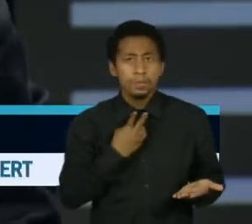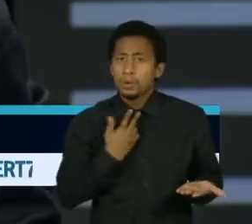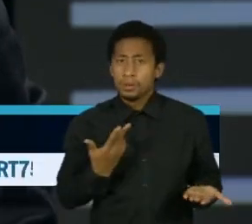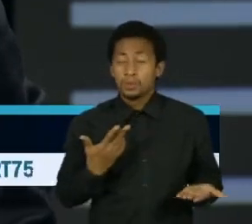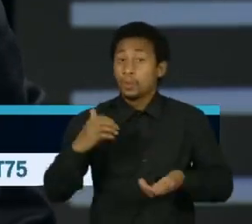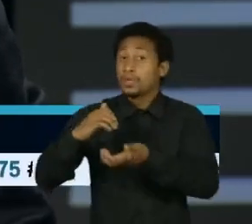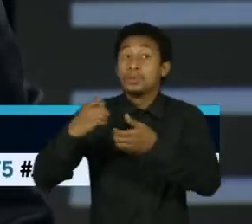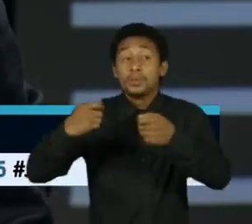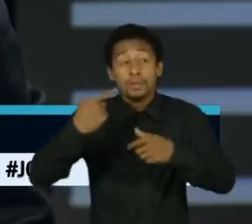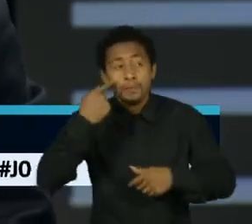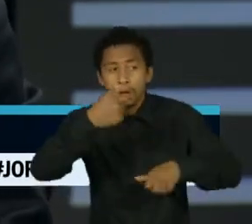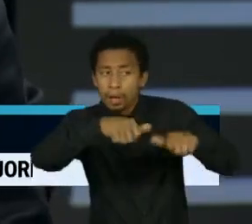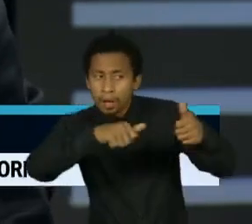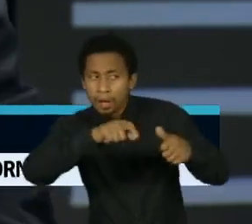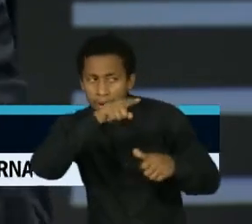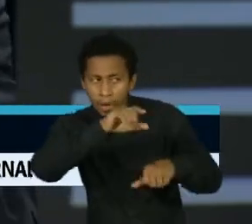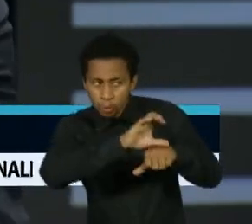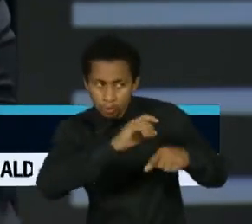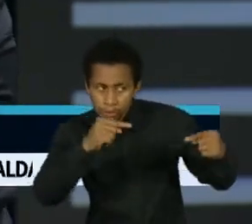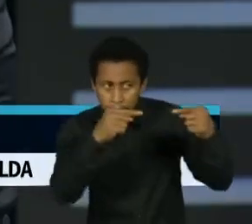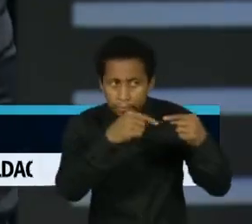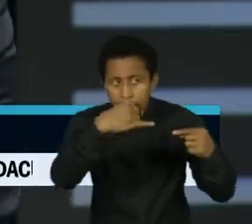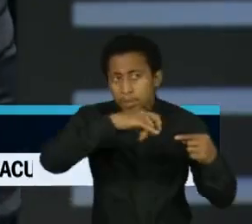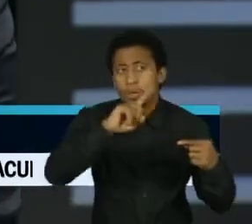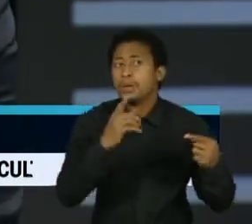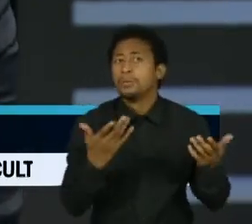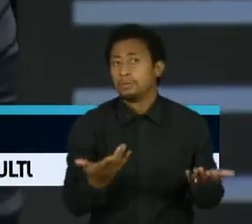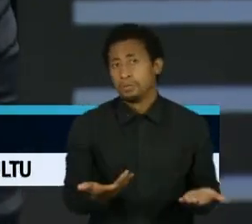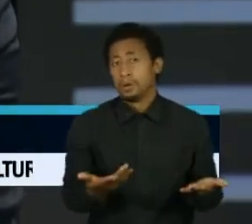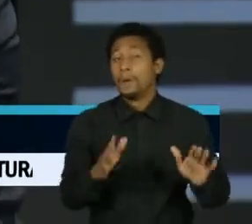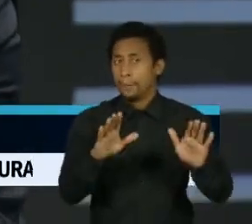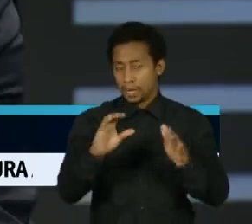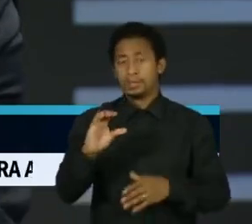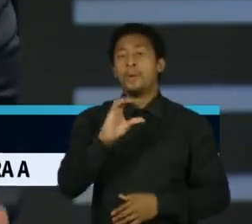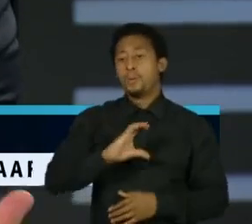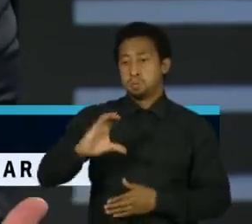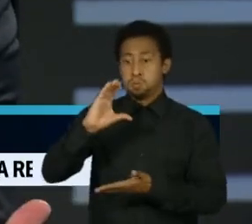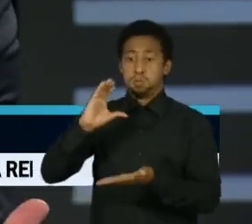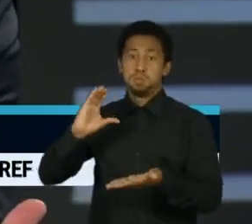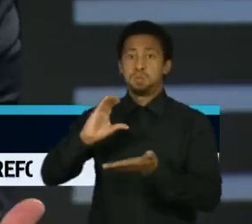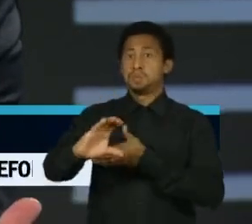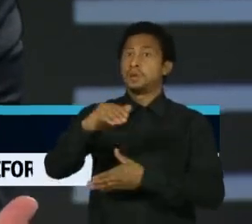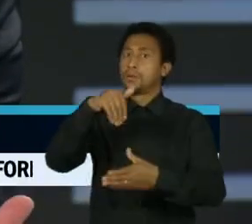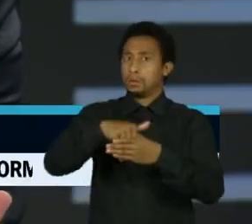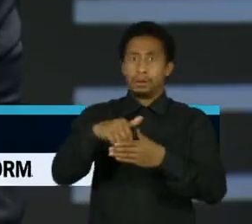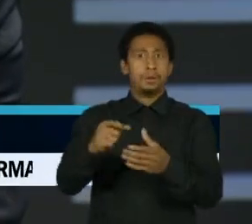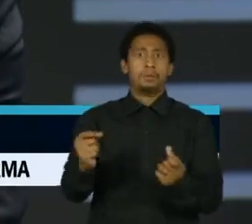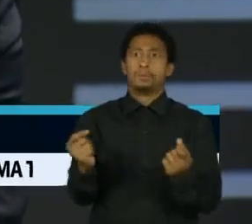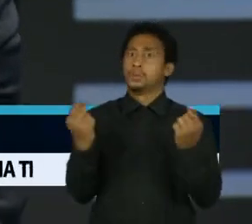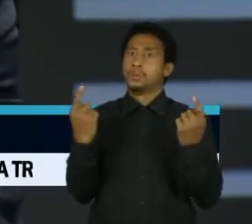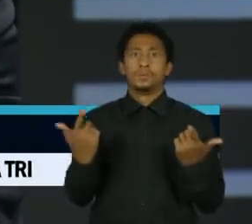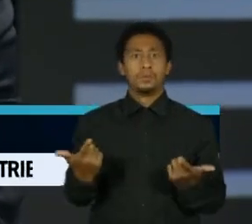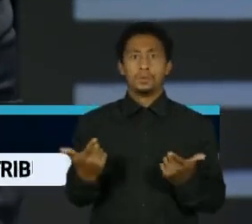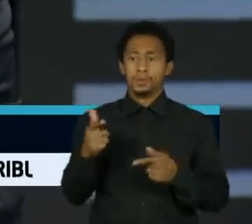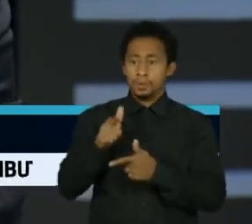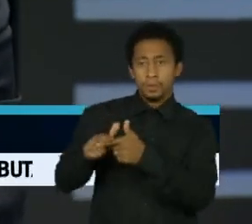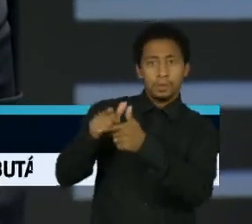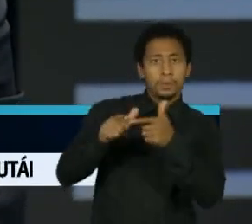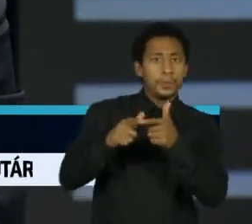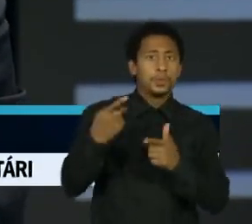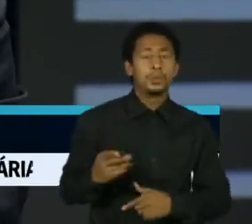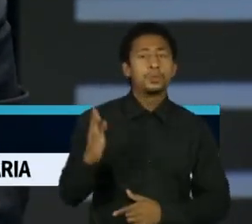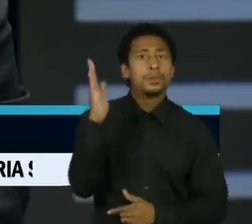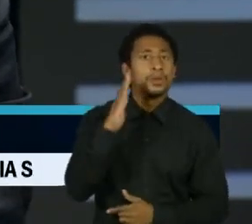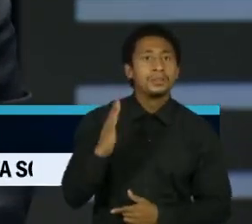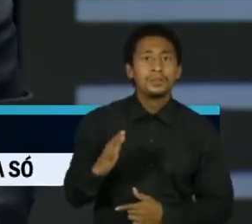não ir no meu ponto de vista não distância de um absurdo tamanho do Fundão com tantos problemas nosso país e com tantas coisas para resolver